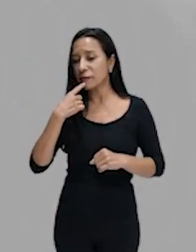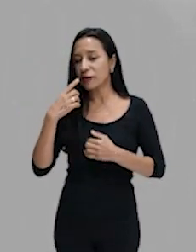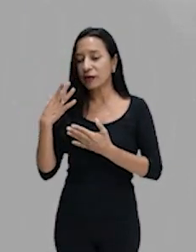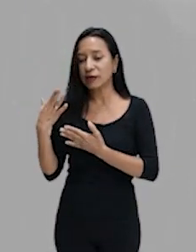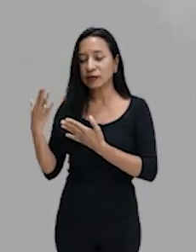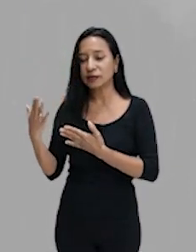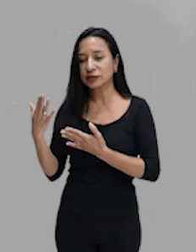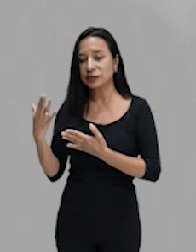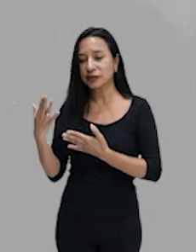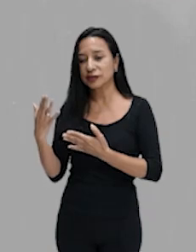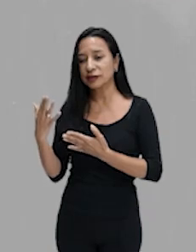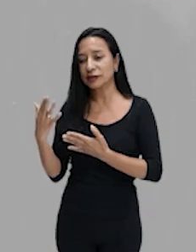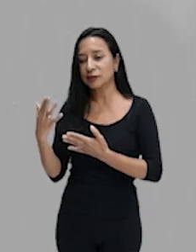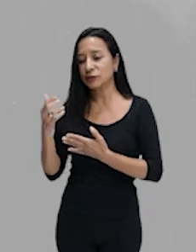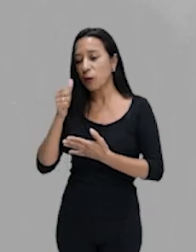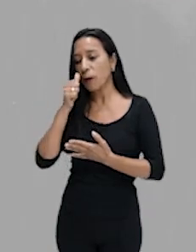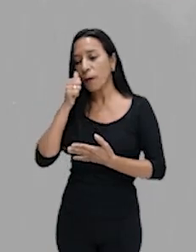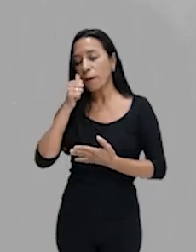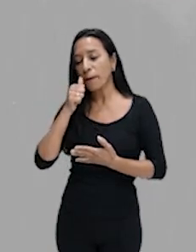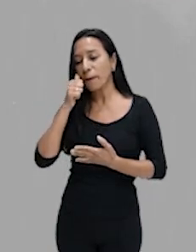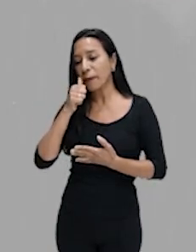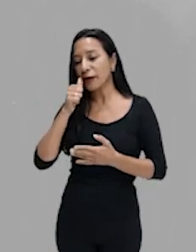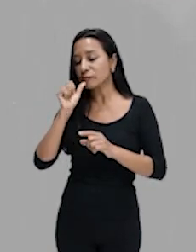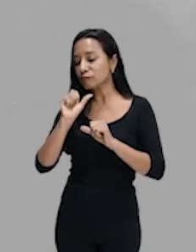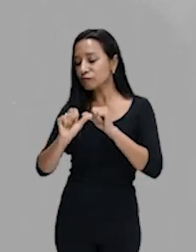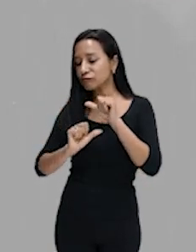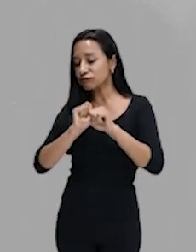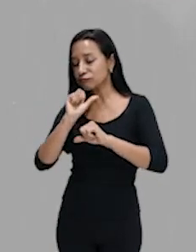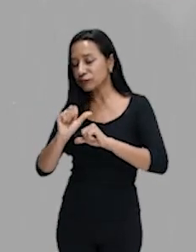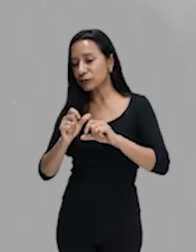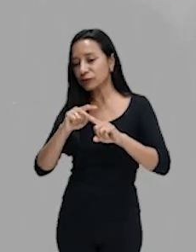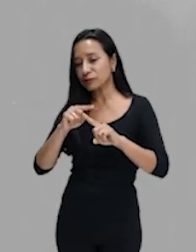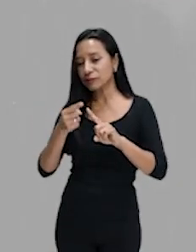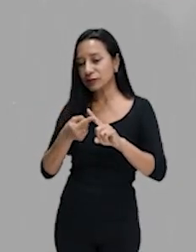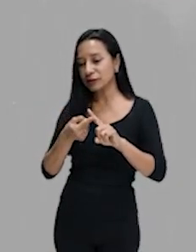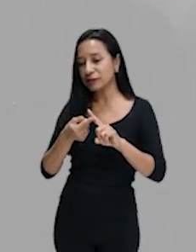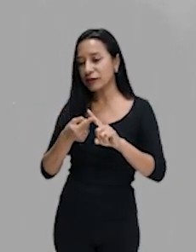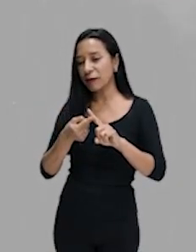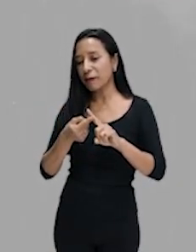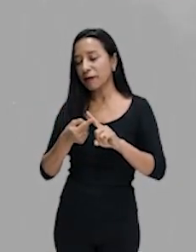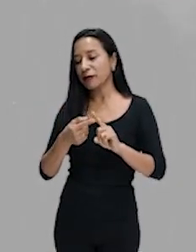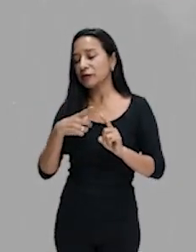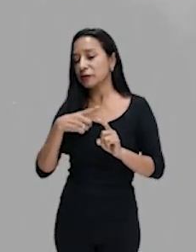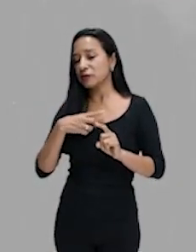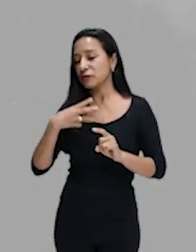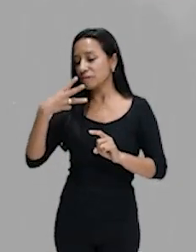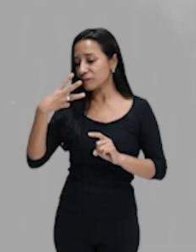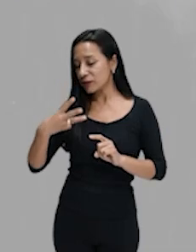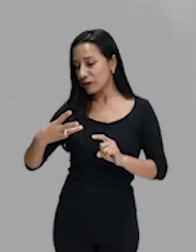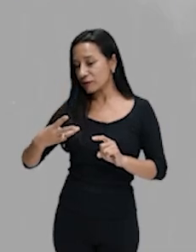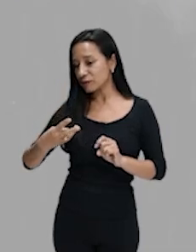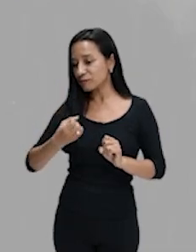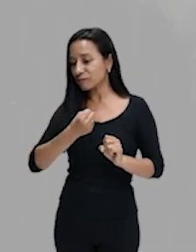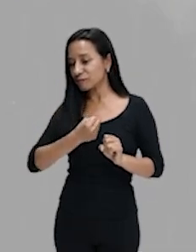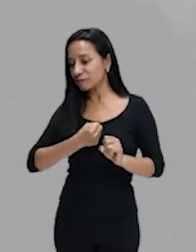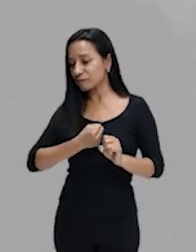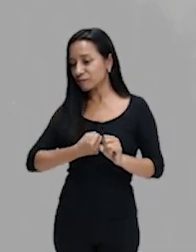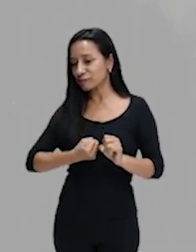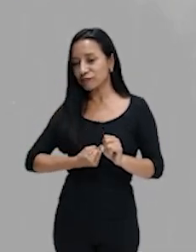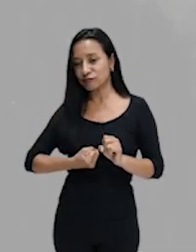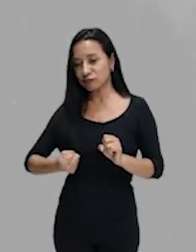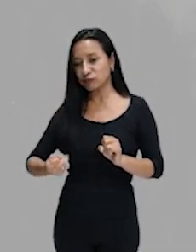quando ela foi mãe, né? Ela perdeu o filho, ela teve 3 abortos espontâneos, porque também depois de um acidente dessa magnitude,